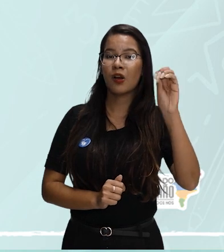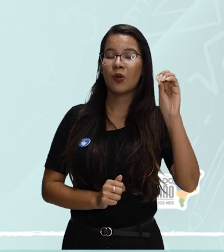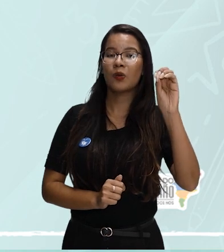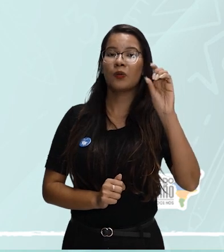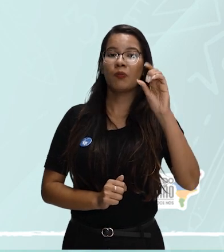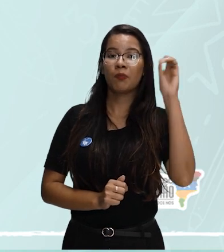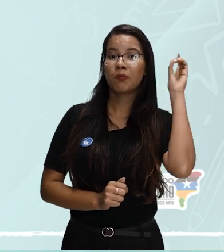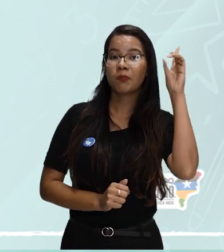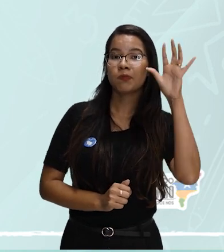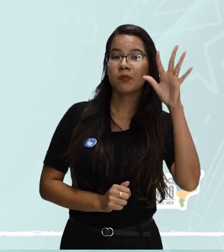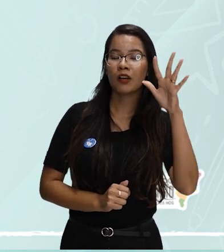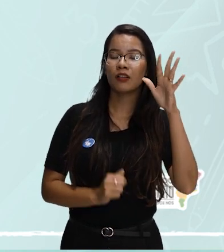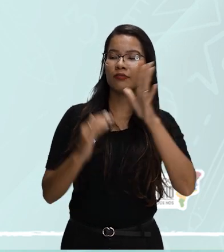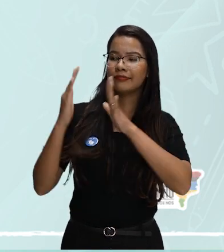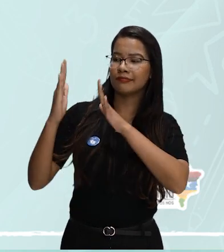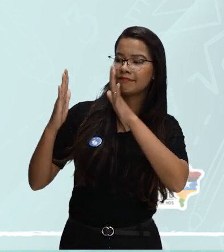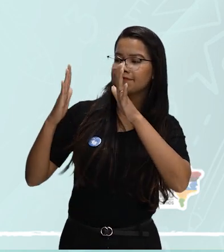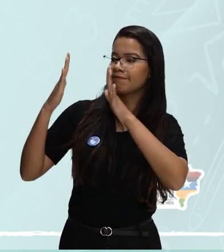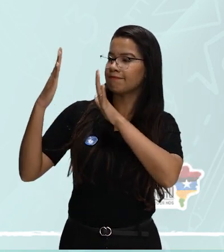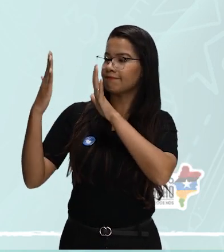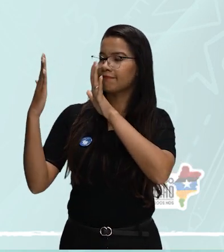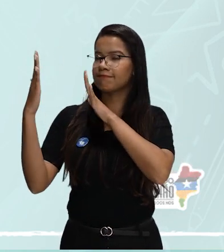entendido como fenômeno